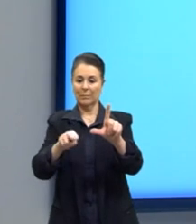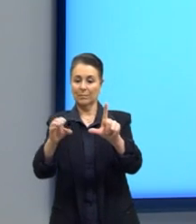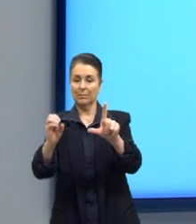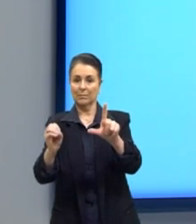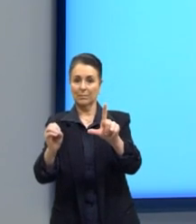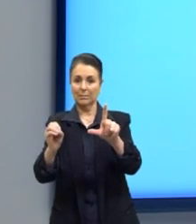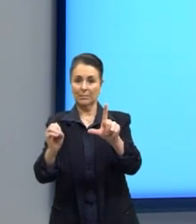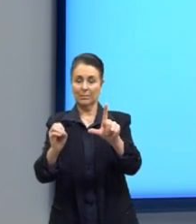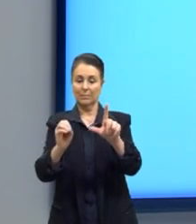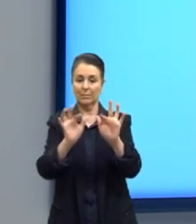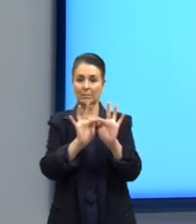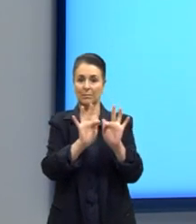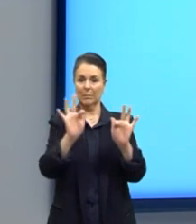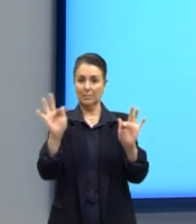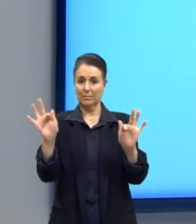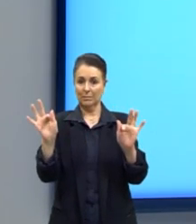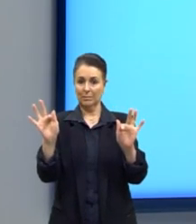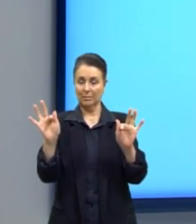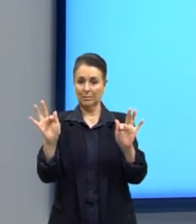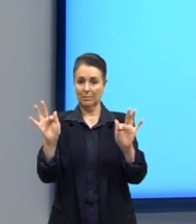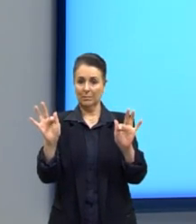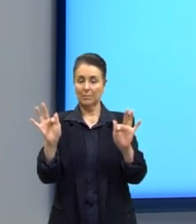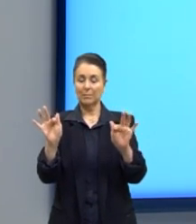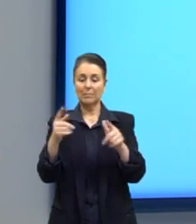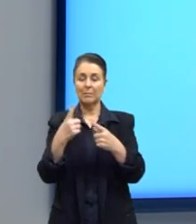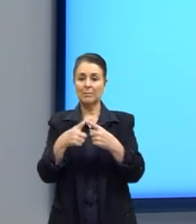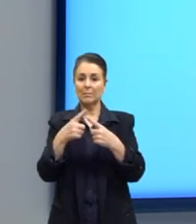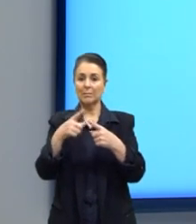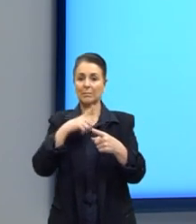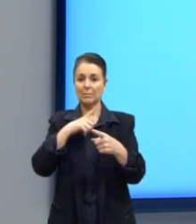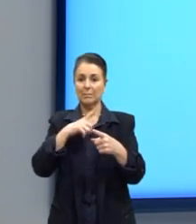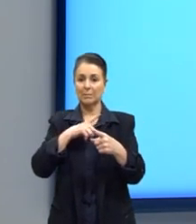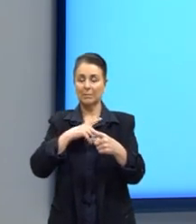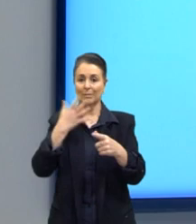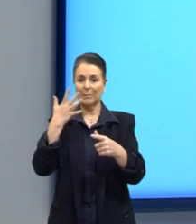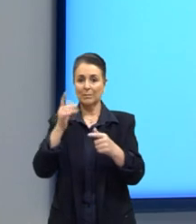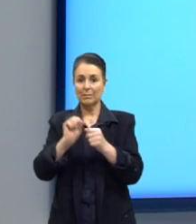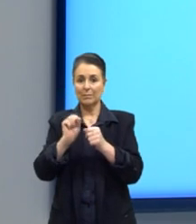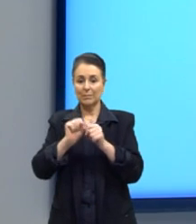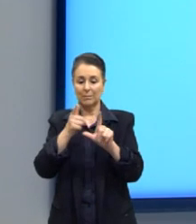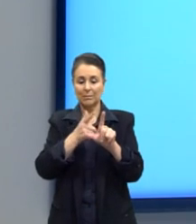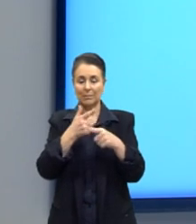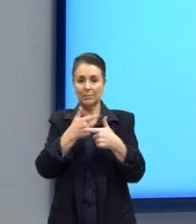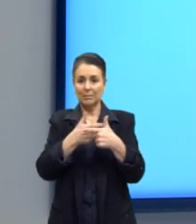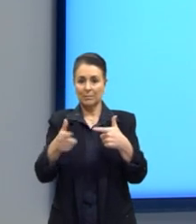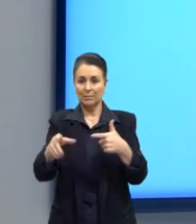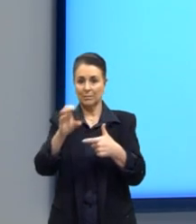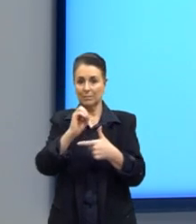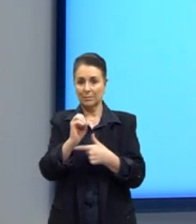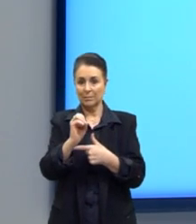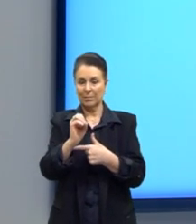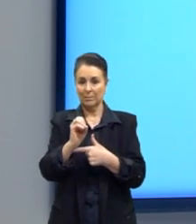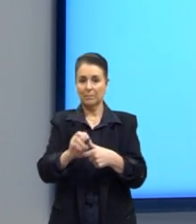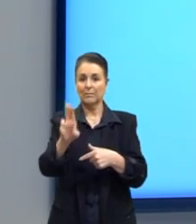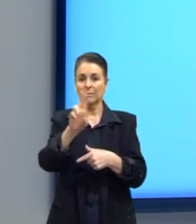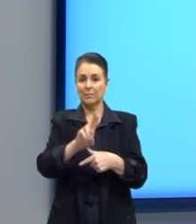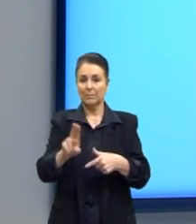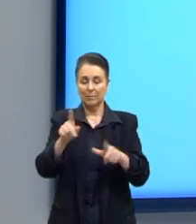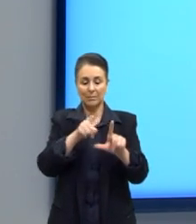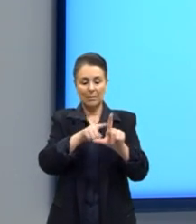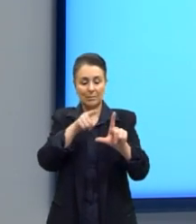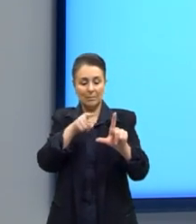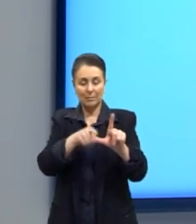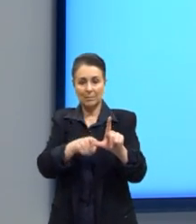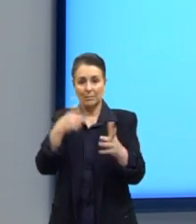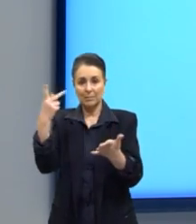a função tangente ela não está definida justamente porque nós não realizamos a divisão por zero os ângulos em